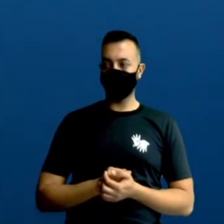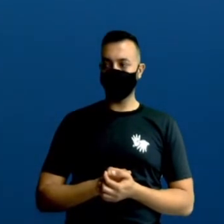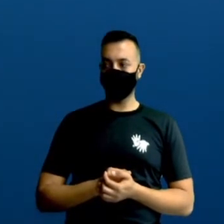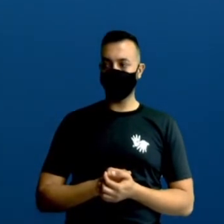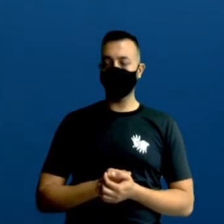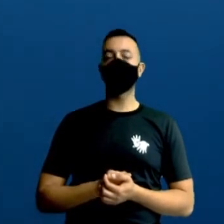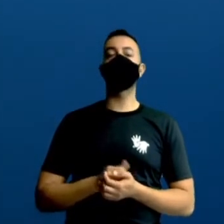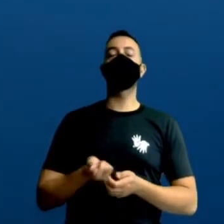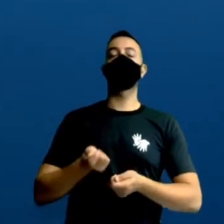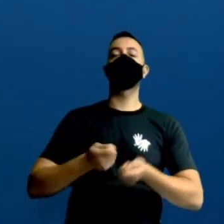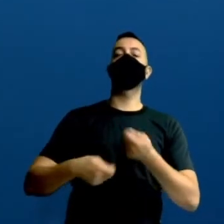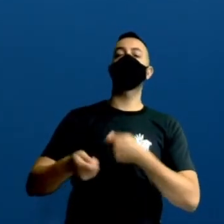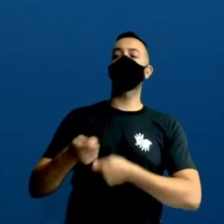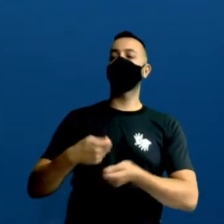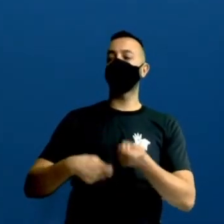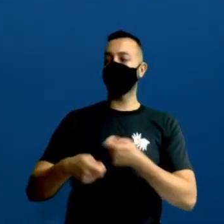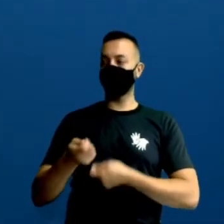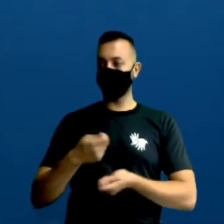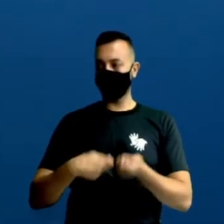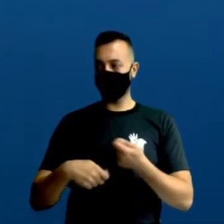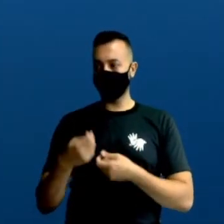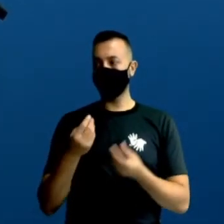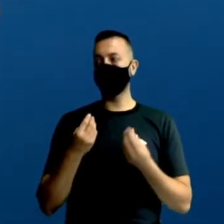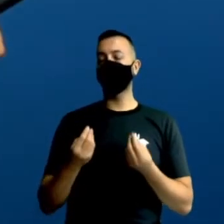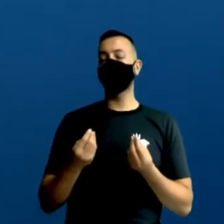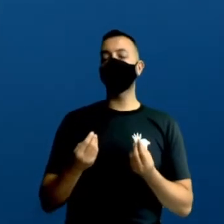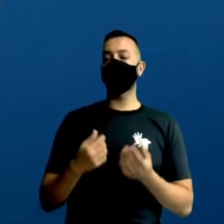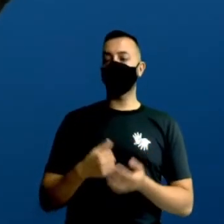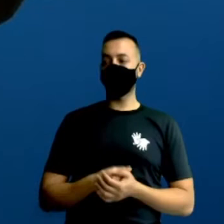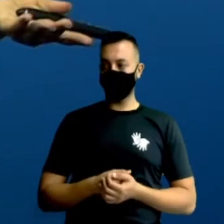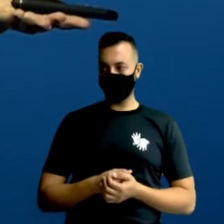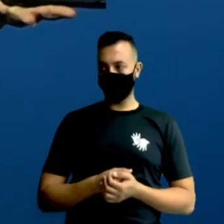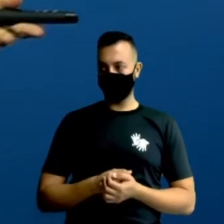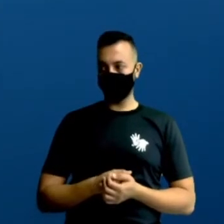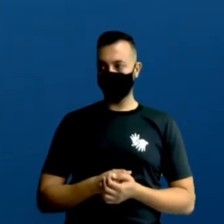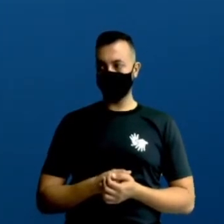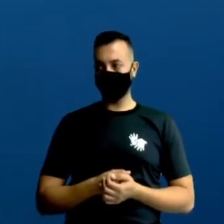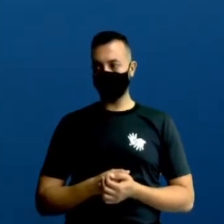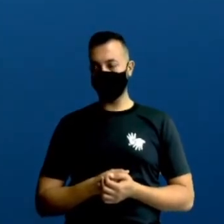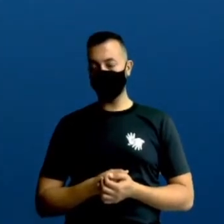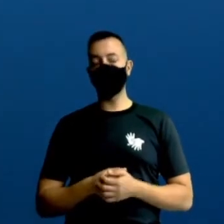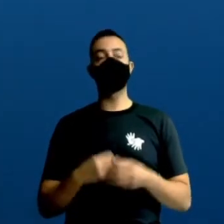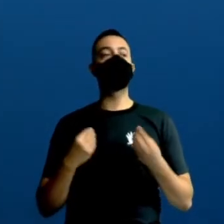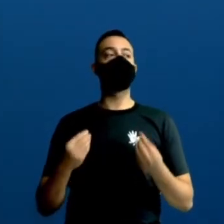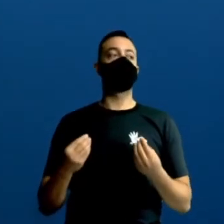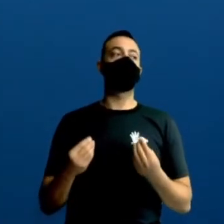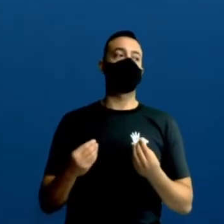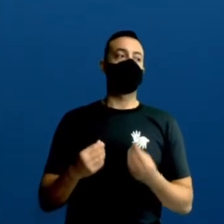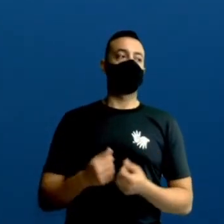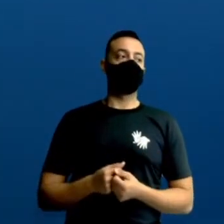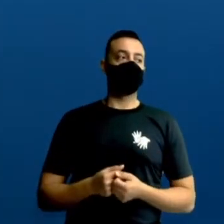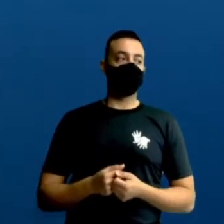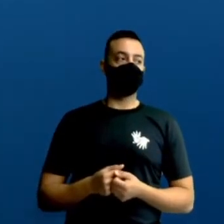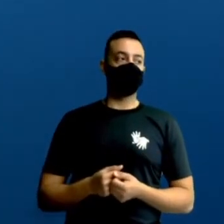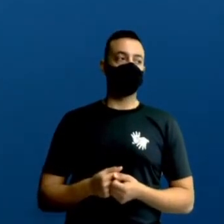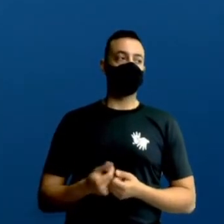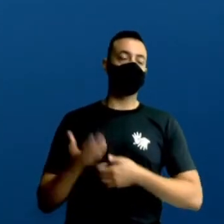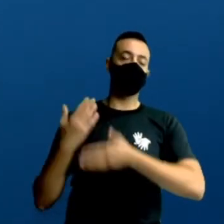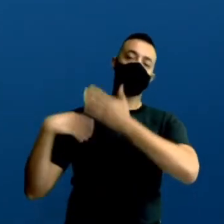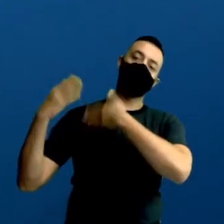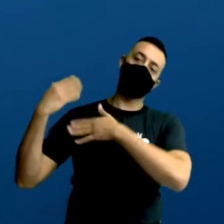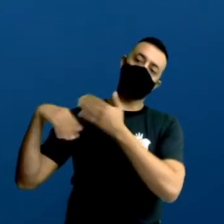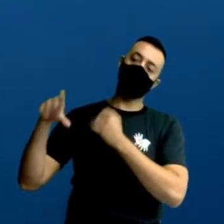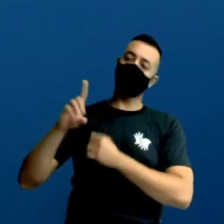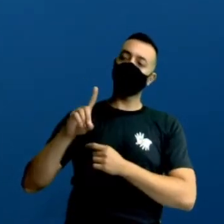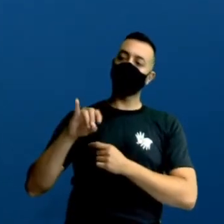E sobre a nossa administração, a administração da cidade? Como é que é? Como é que funciona? Como é que funcionava naquela época